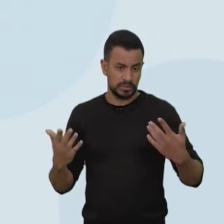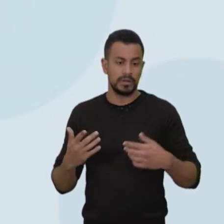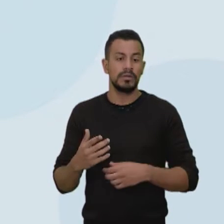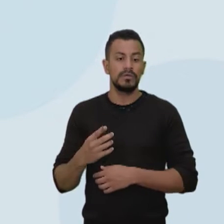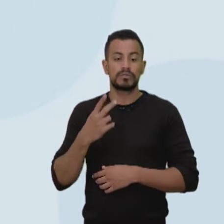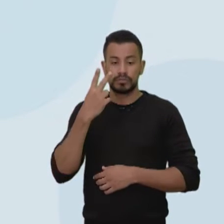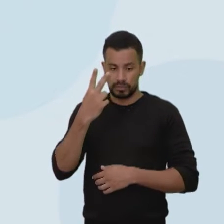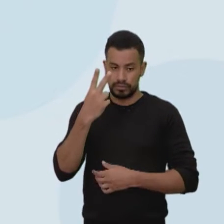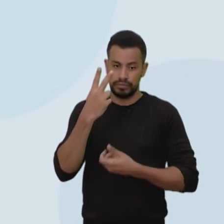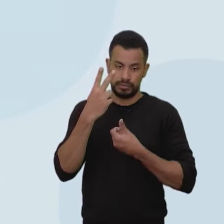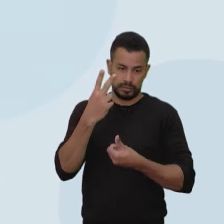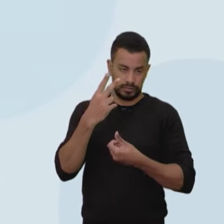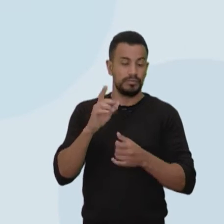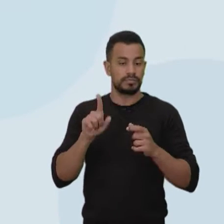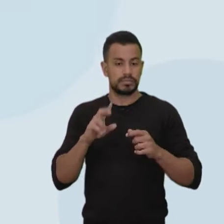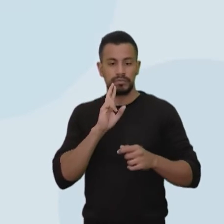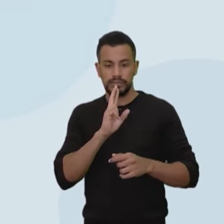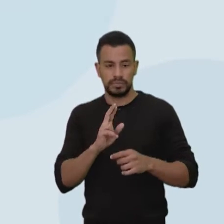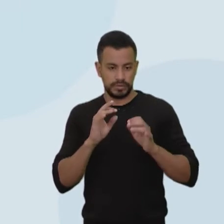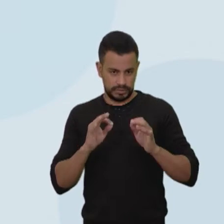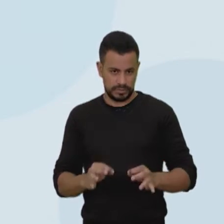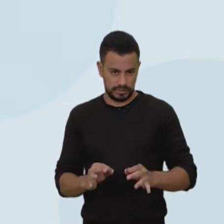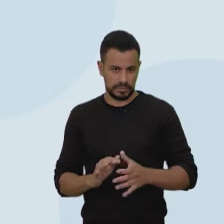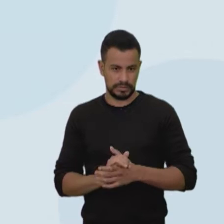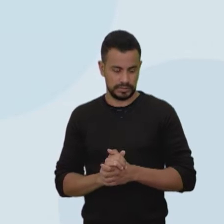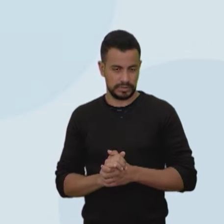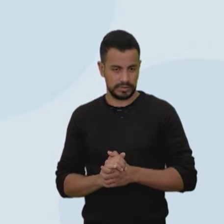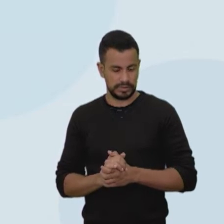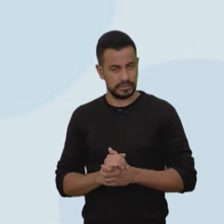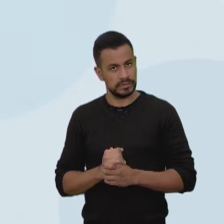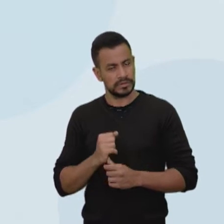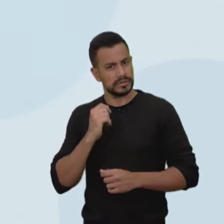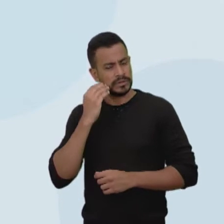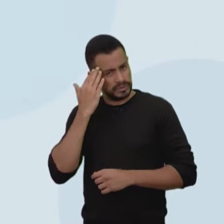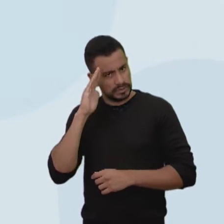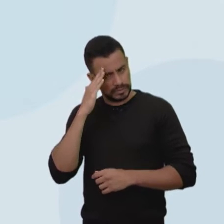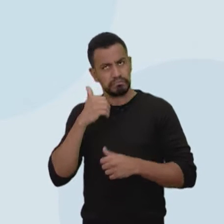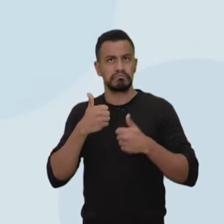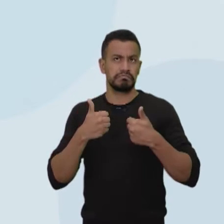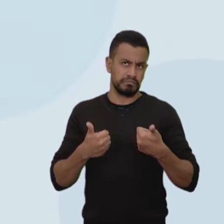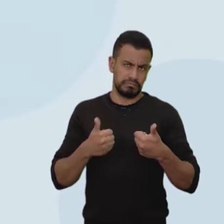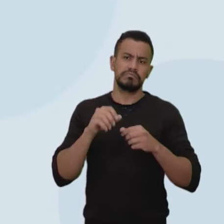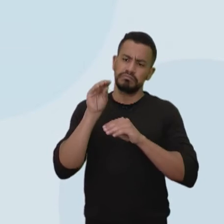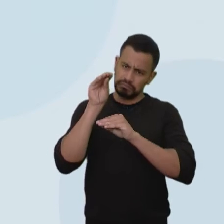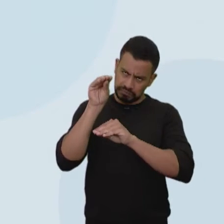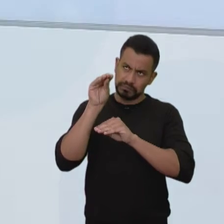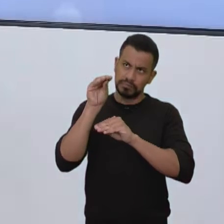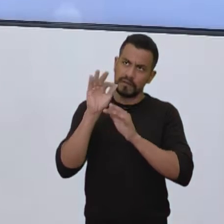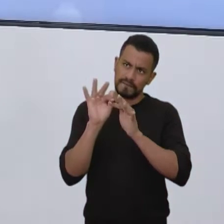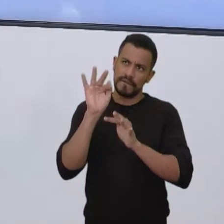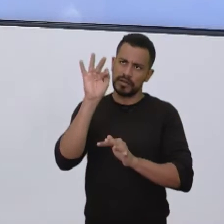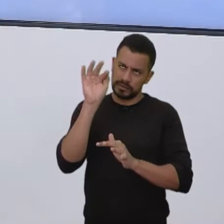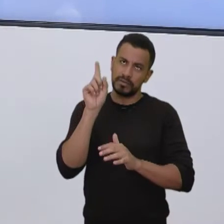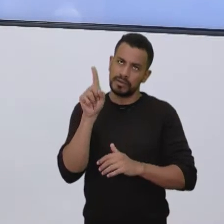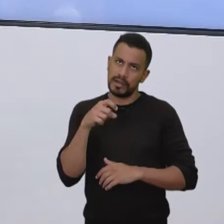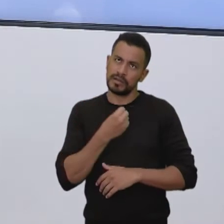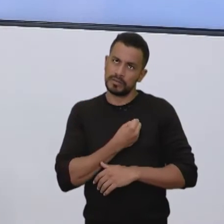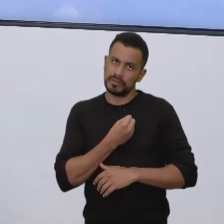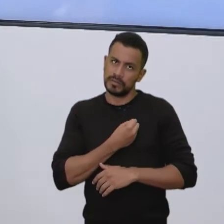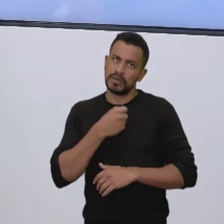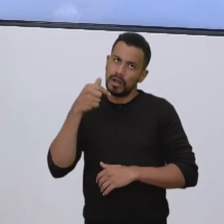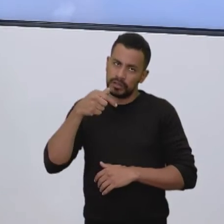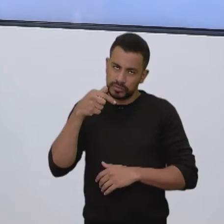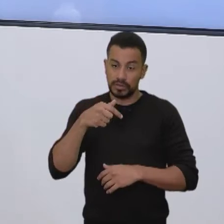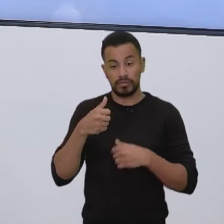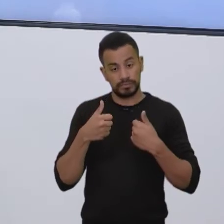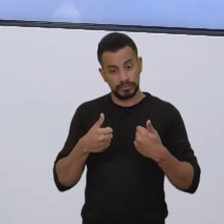2 sextos, alternativa C. Tá, professora, eu entendi que a forma fracionária, toda fração é um número racional. Agora eu quero